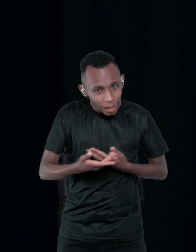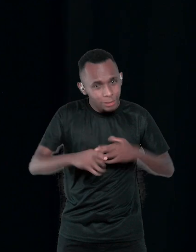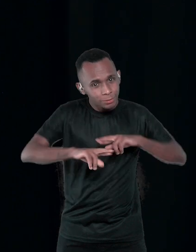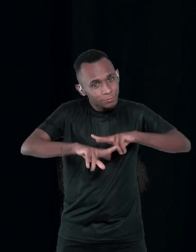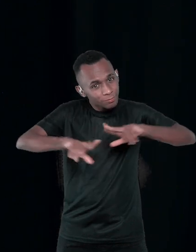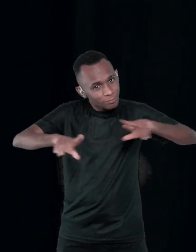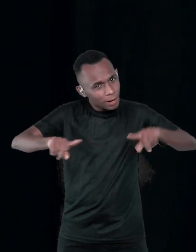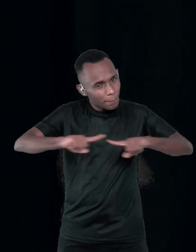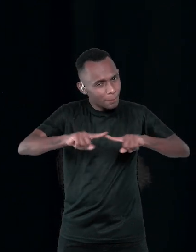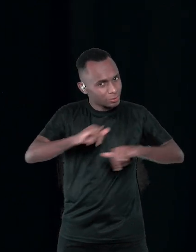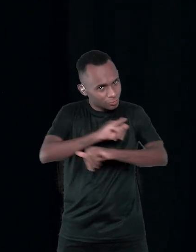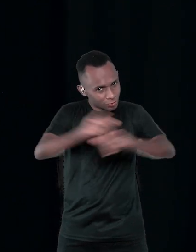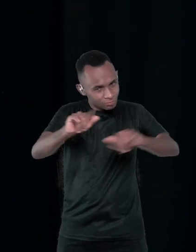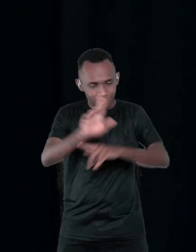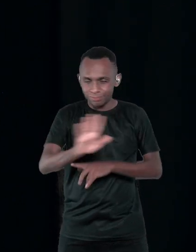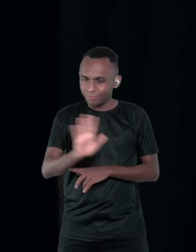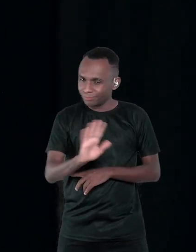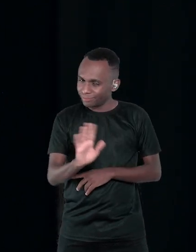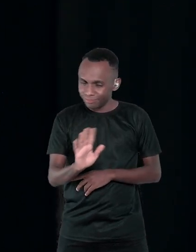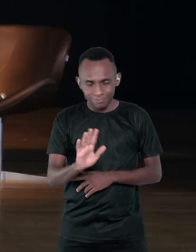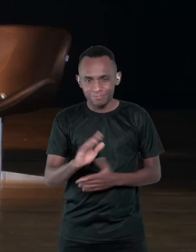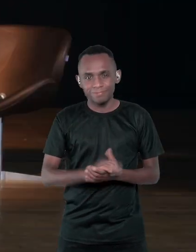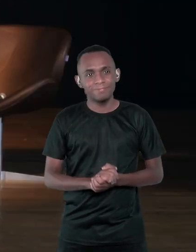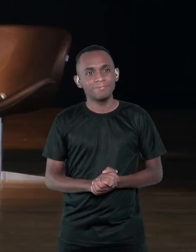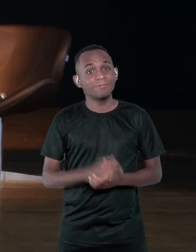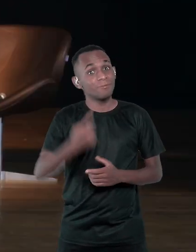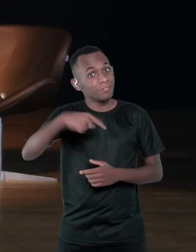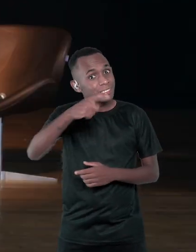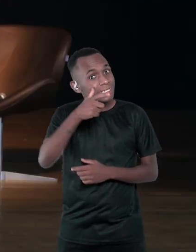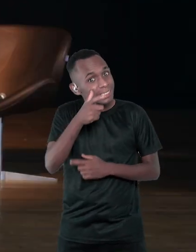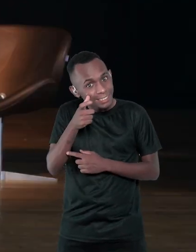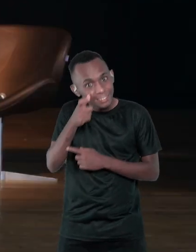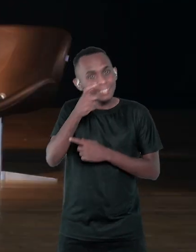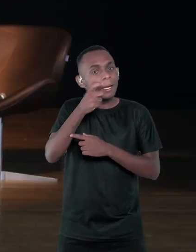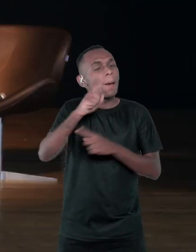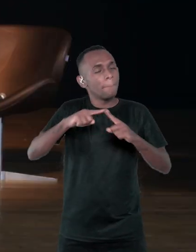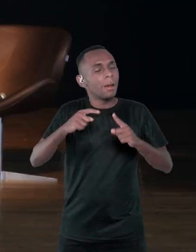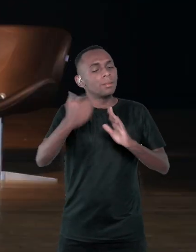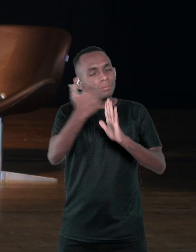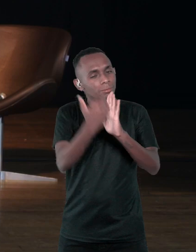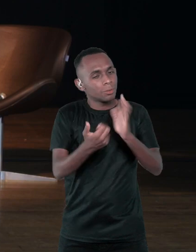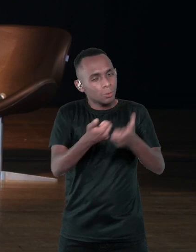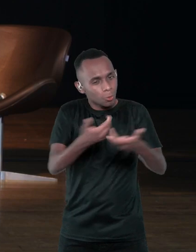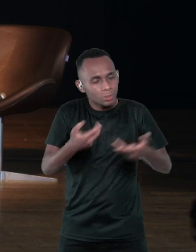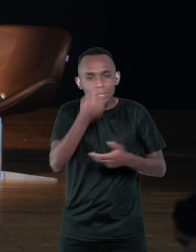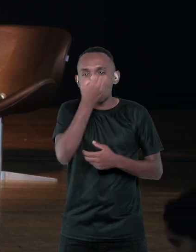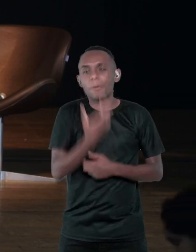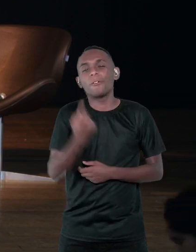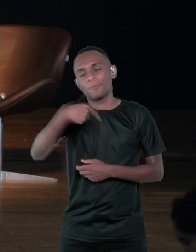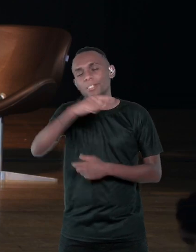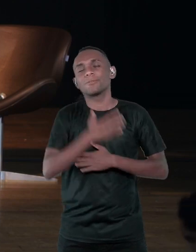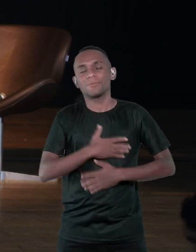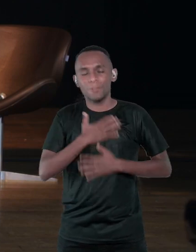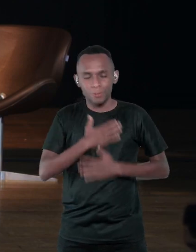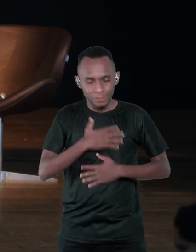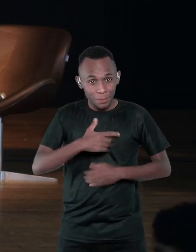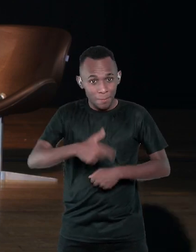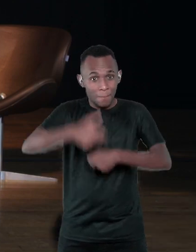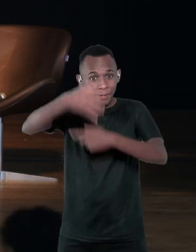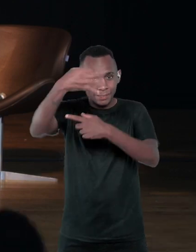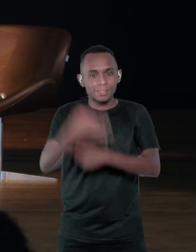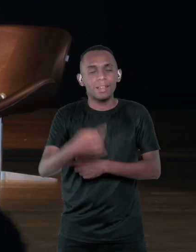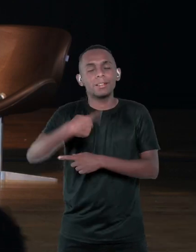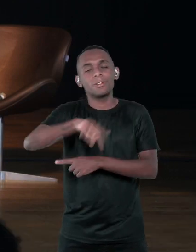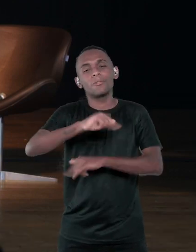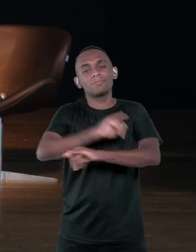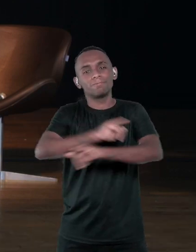é um homem branco de cabelos e barba grisalhos. Ele veste uma blusa branca e uma calça marrom claro com um tênis